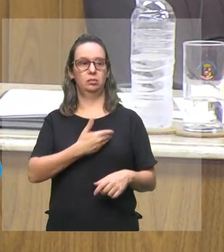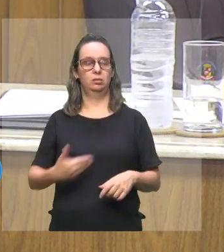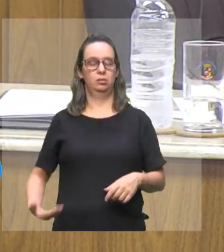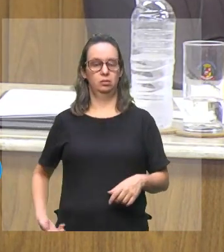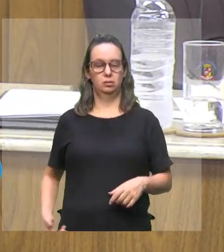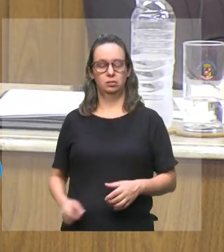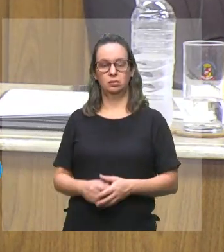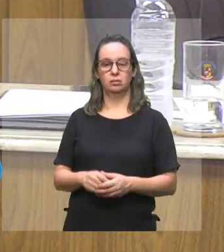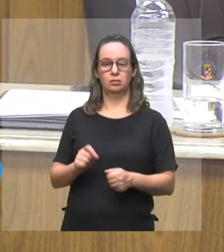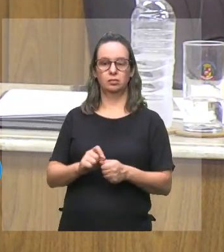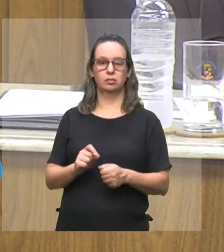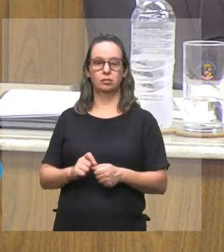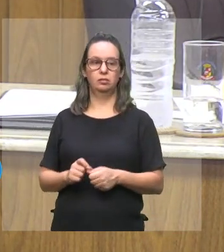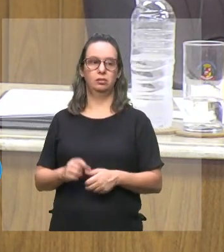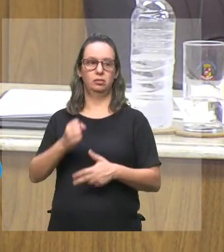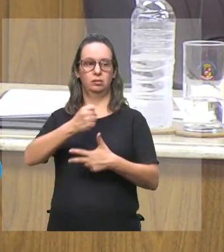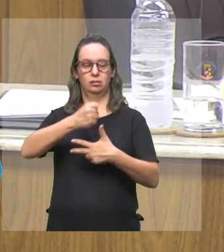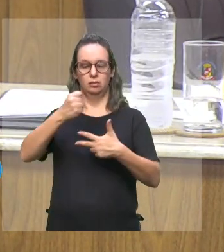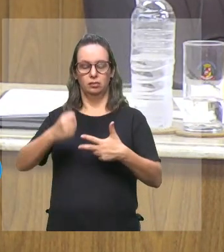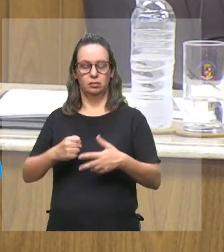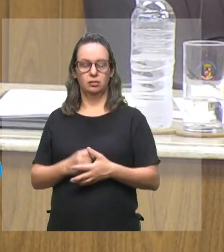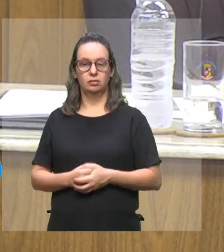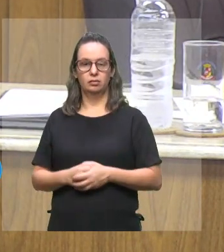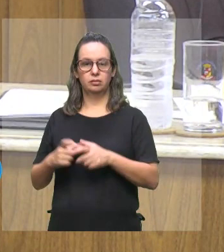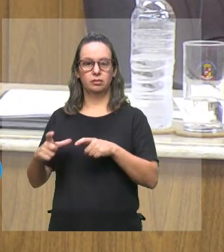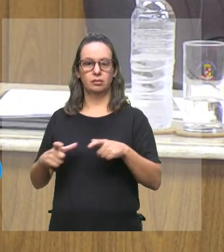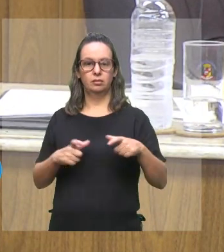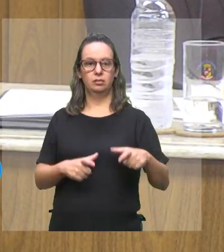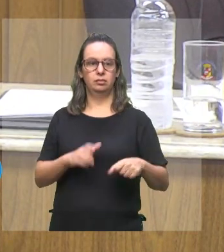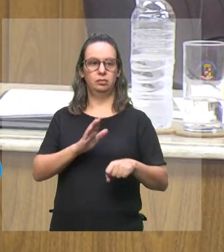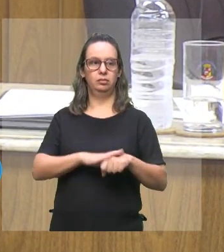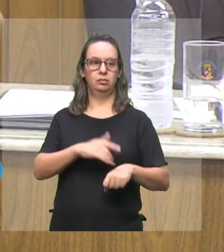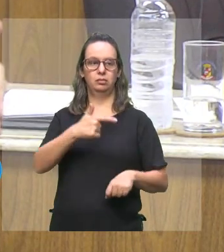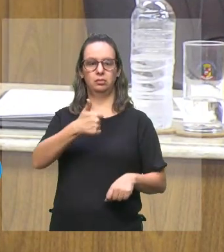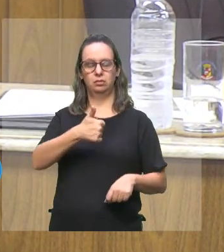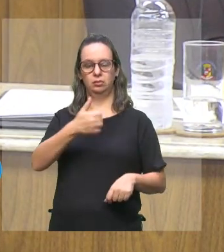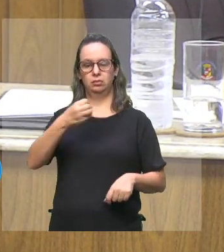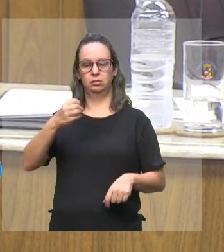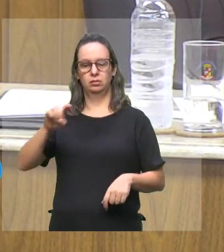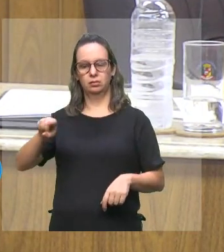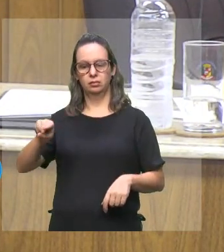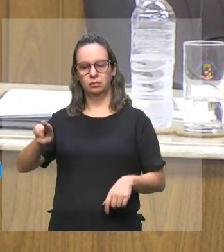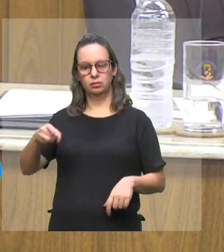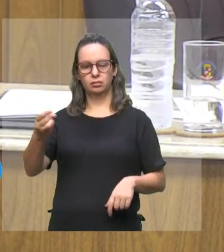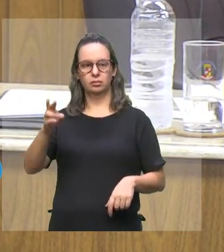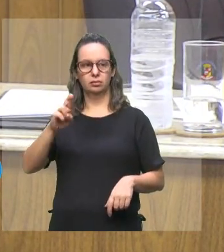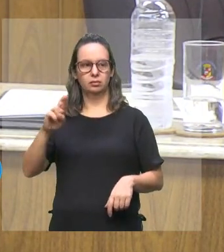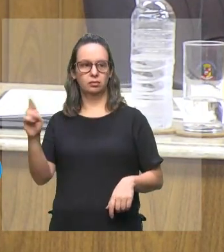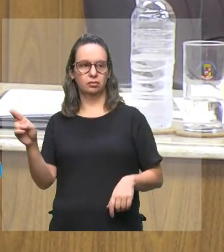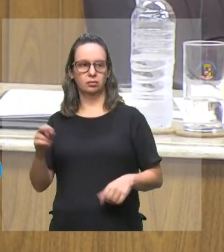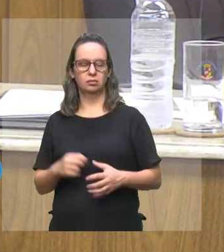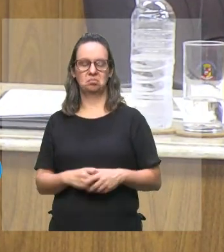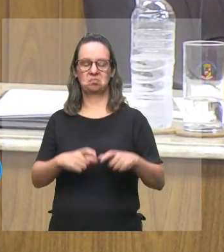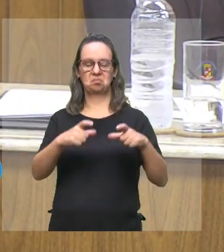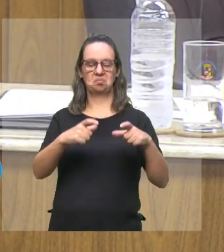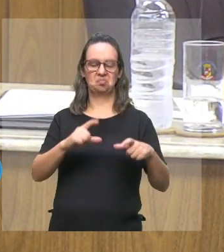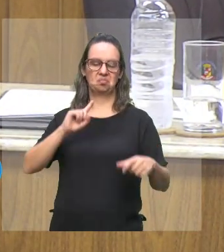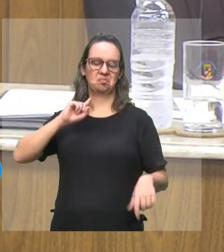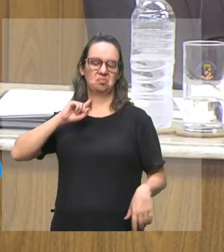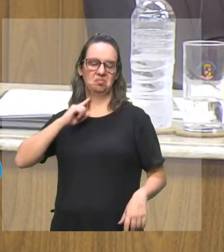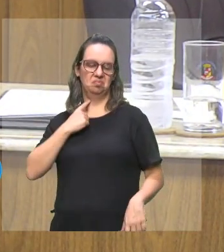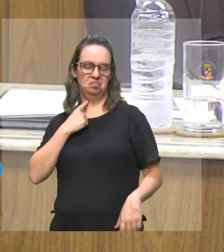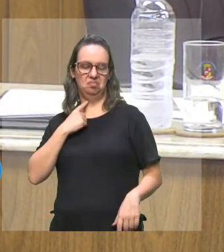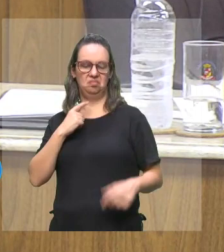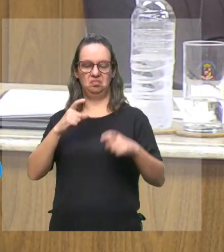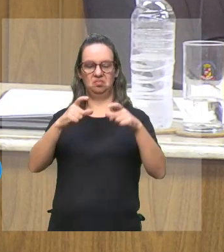Poder Executivo, investido mais de R$100 mil, e que está sendo hoje foco de dengue, de lixo e de abandono.